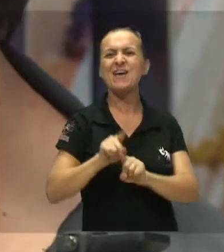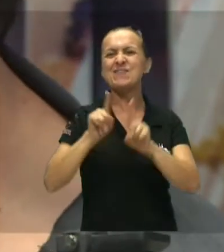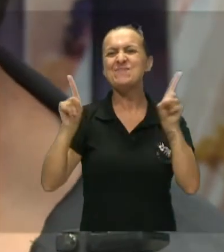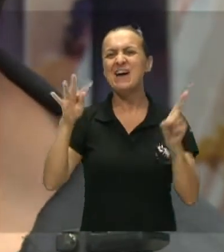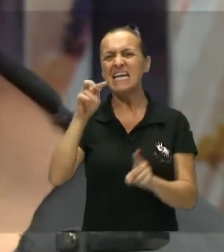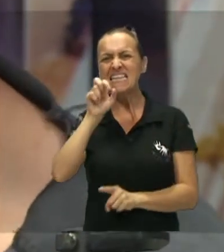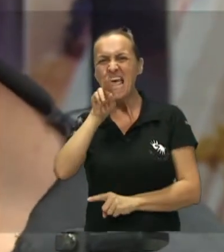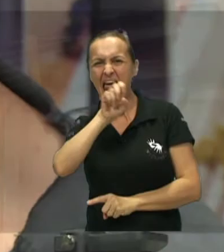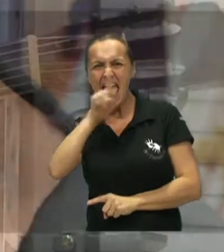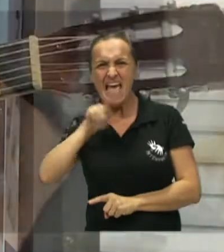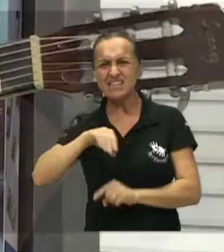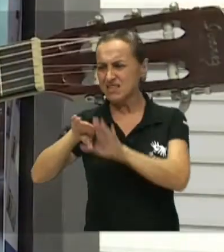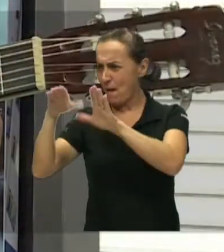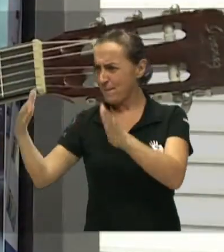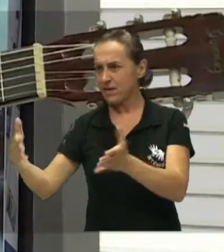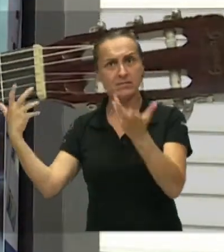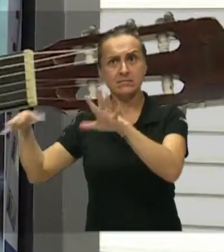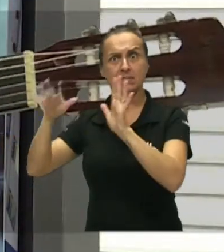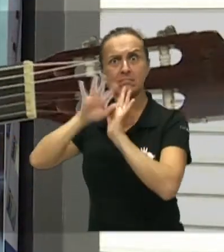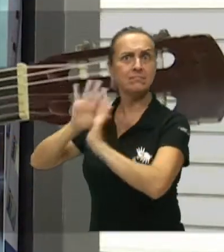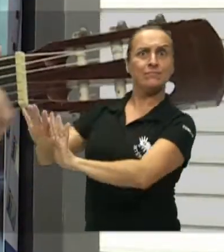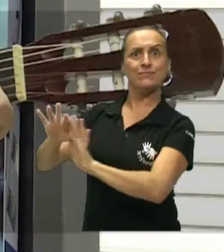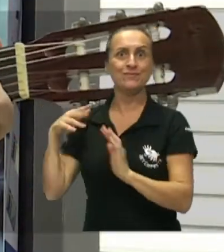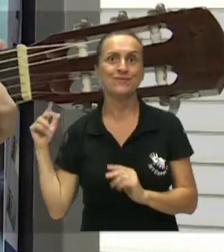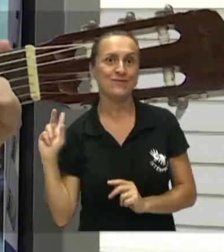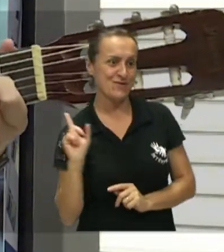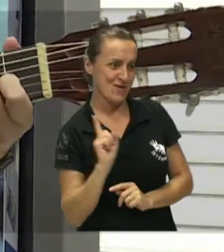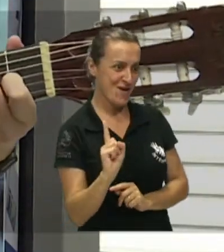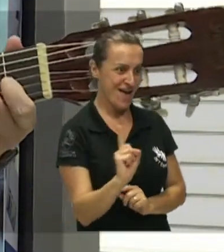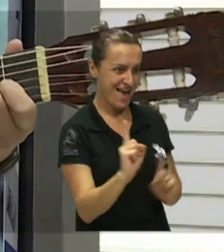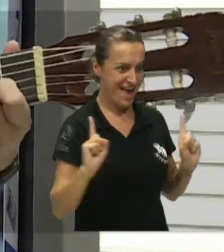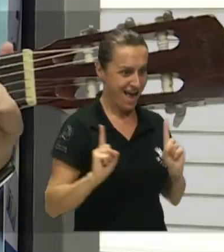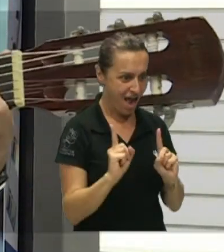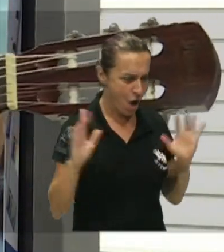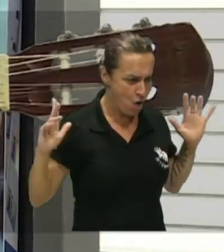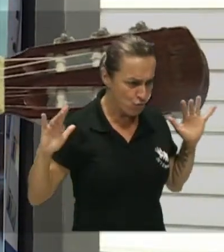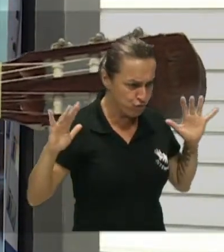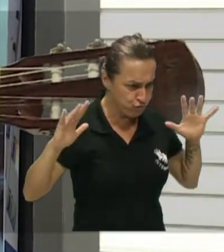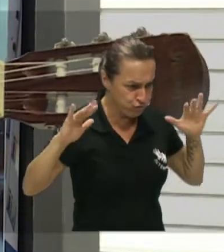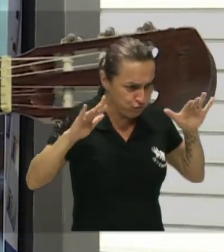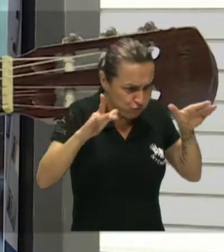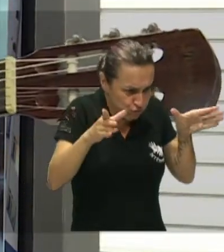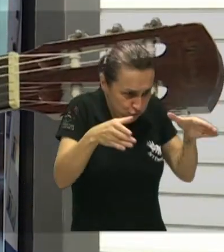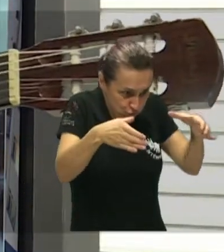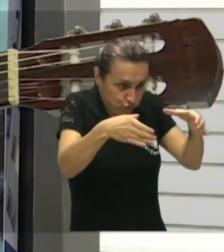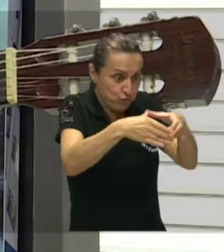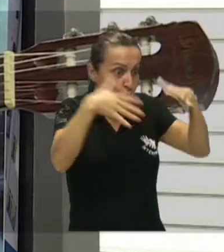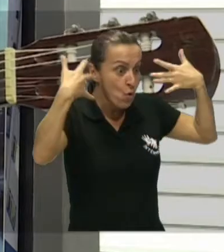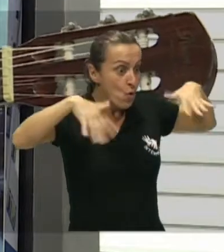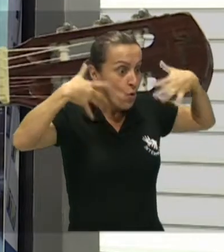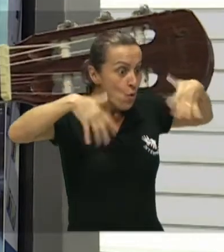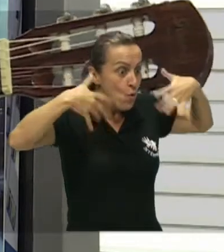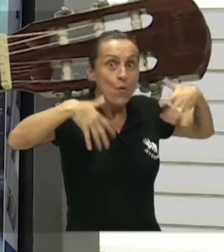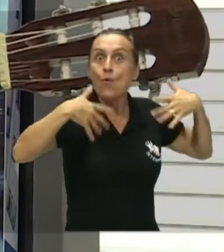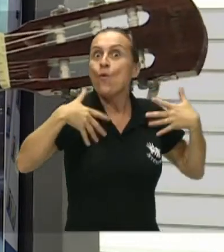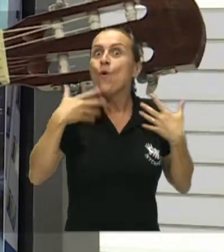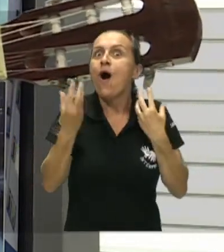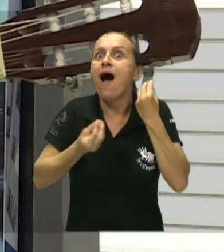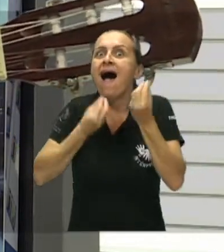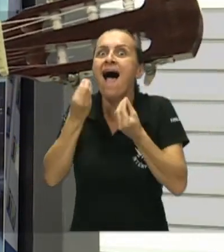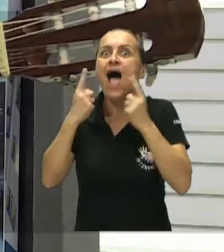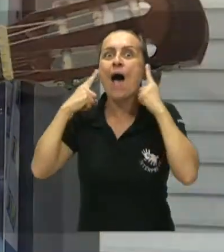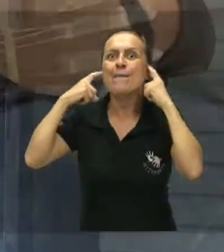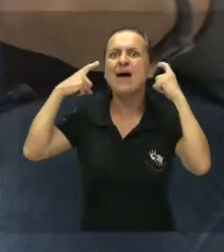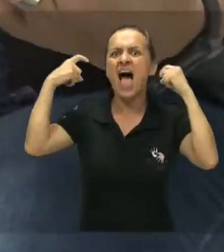não se incomodar. De repente ali juntou tanta gente que nós não demos mais jeito. Deu